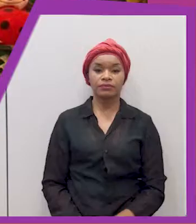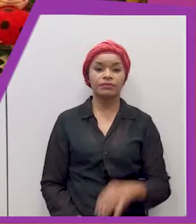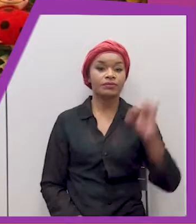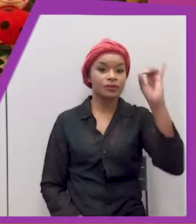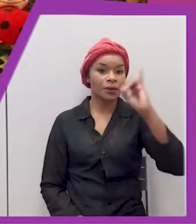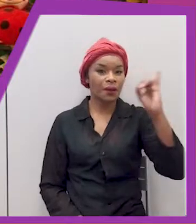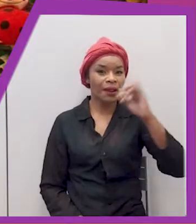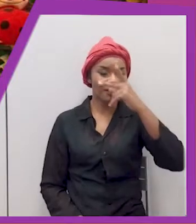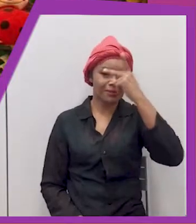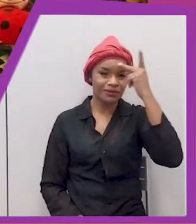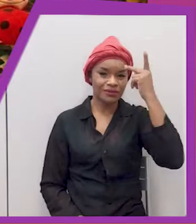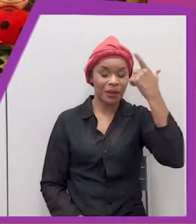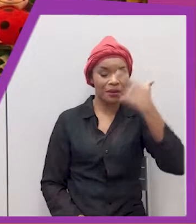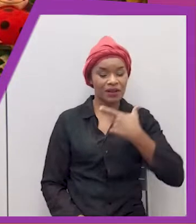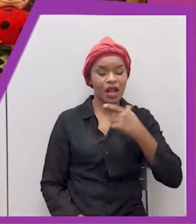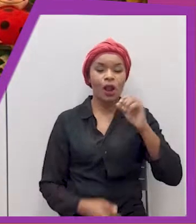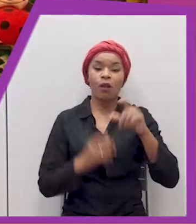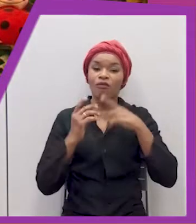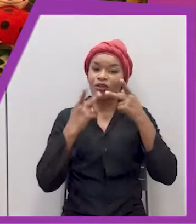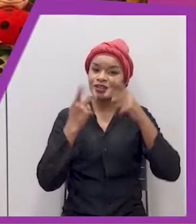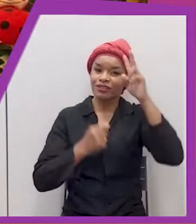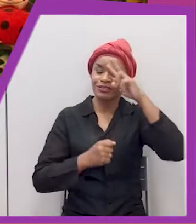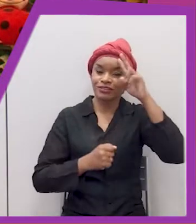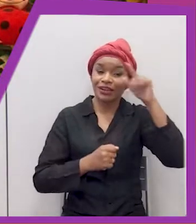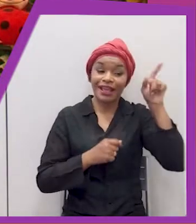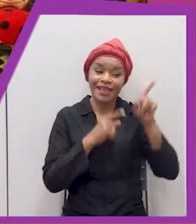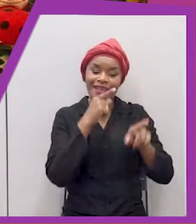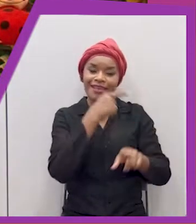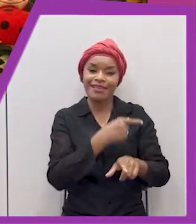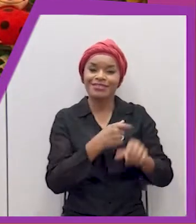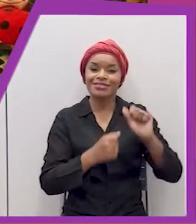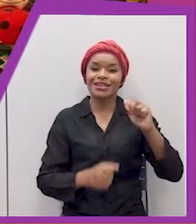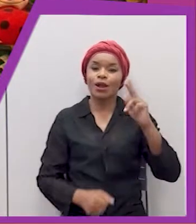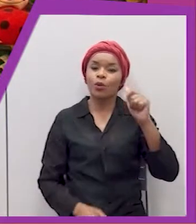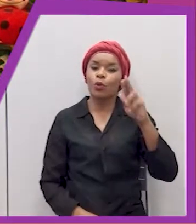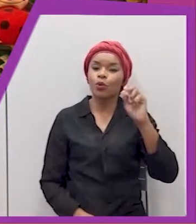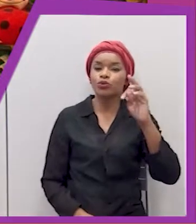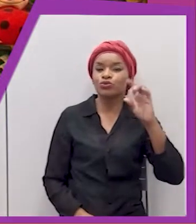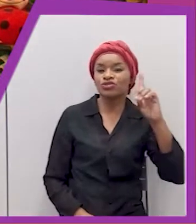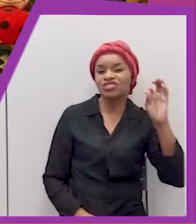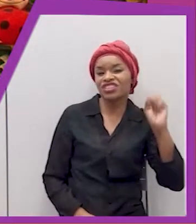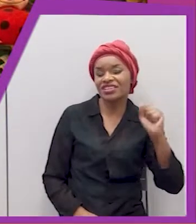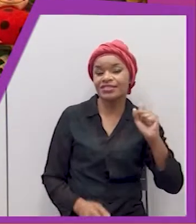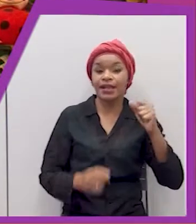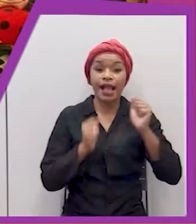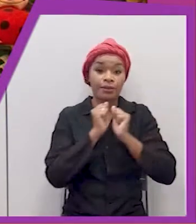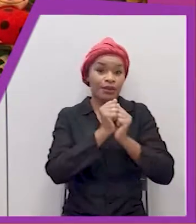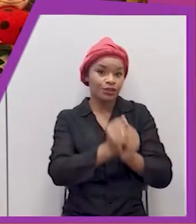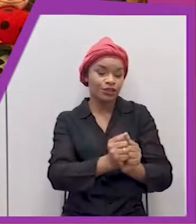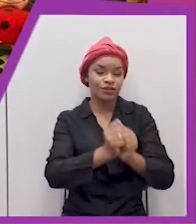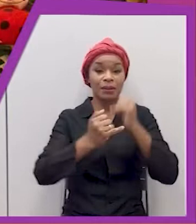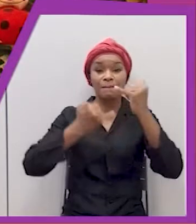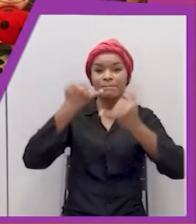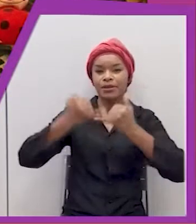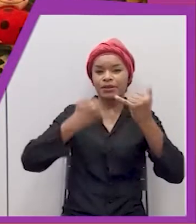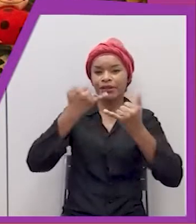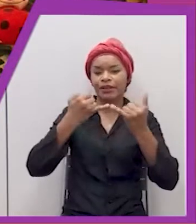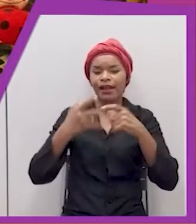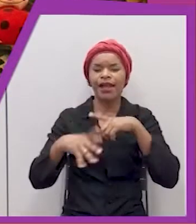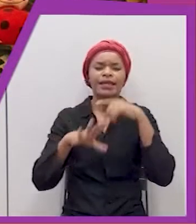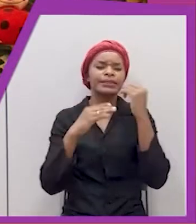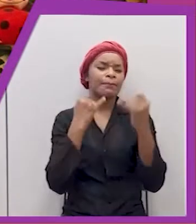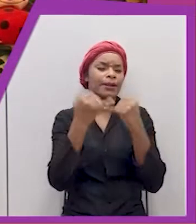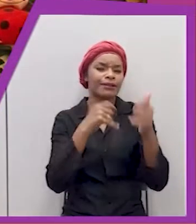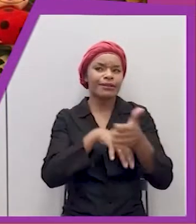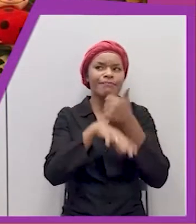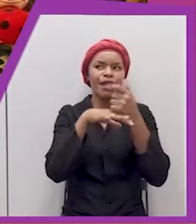o Olá pessoal eu sou Keila Branco contadora de histórias esse Augusto diz que vai acompanhar a